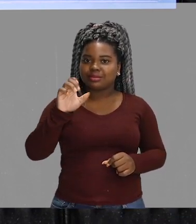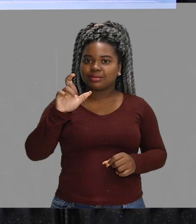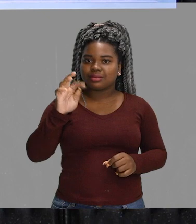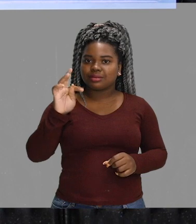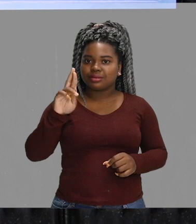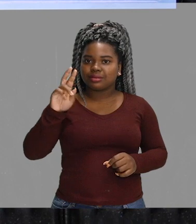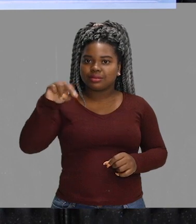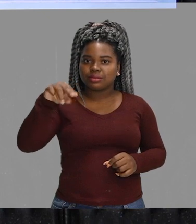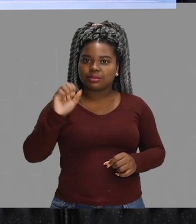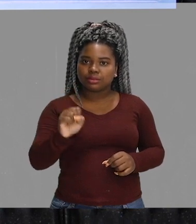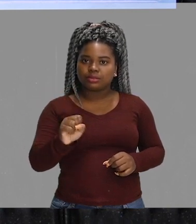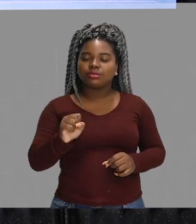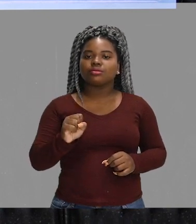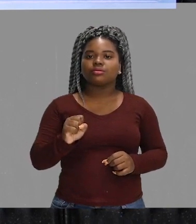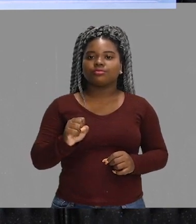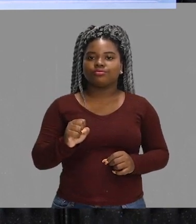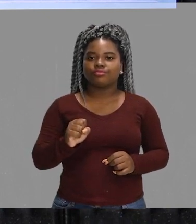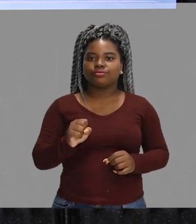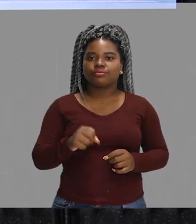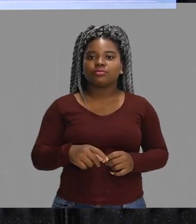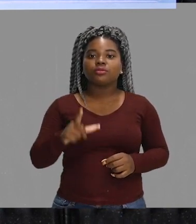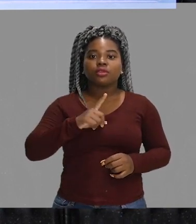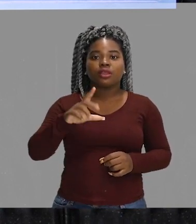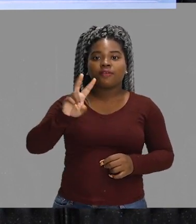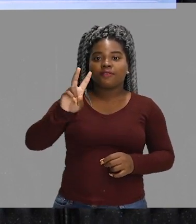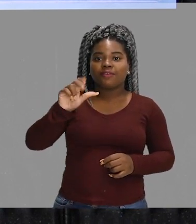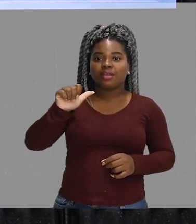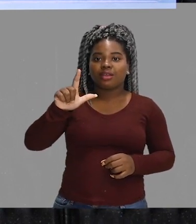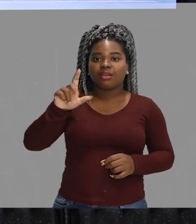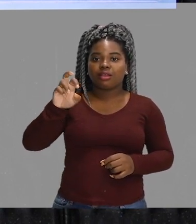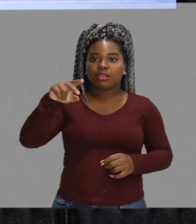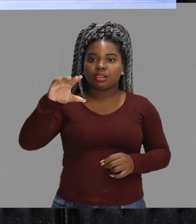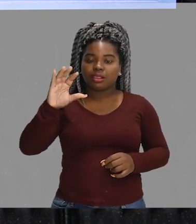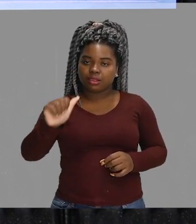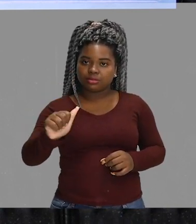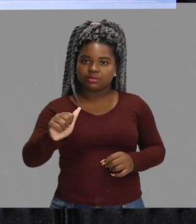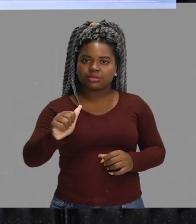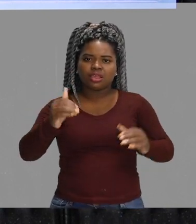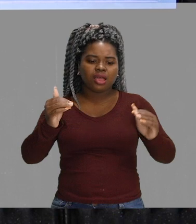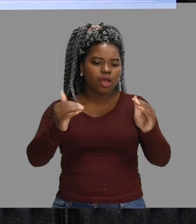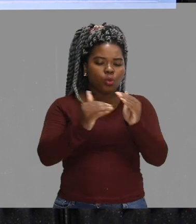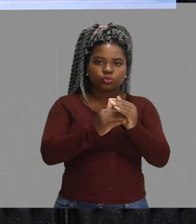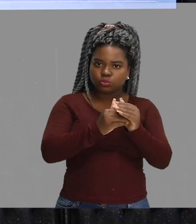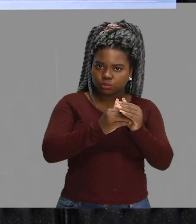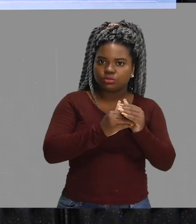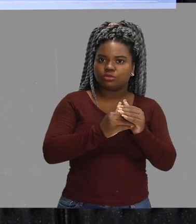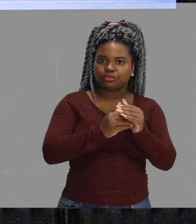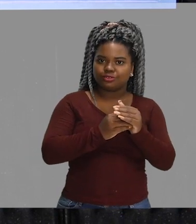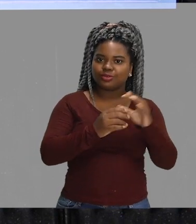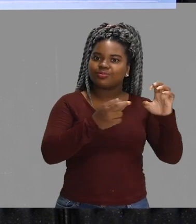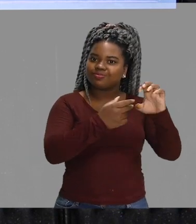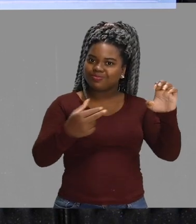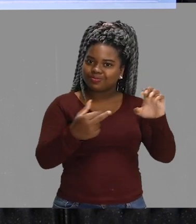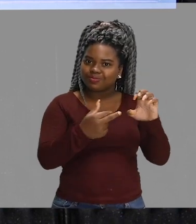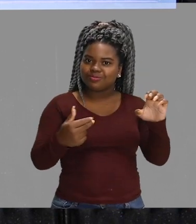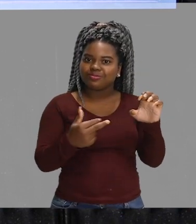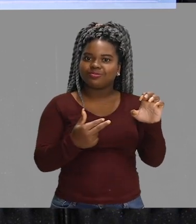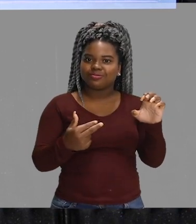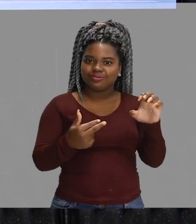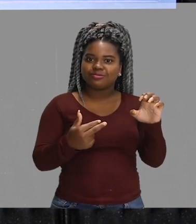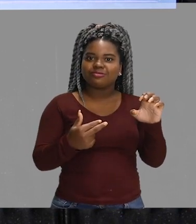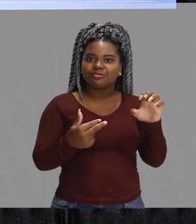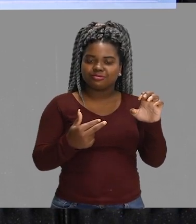apresenta apenas um elétron. Como é a sua distribuição eletrônica? 1s1. O hélio, ele vai ter